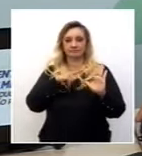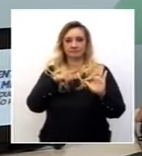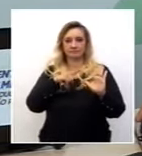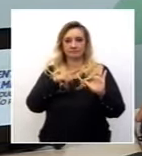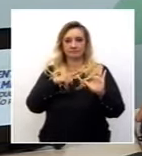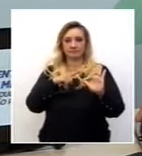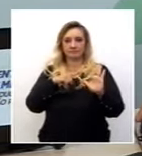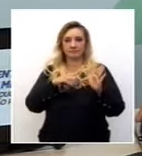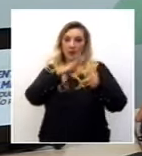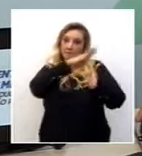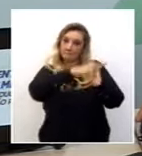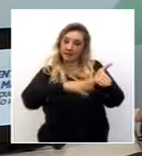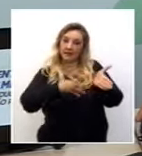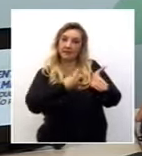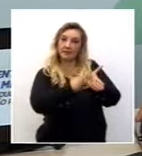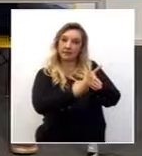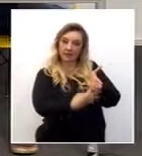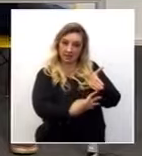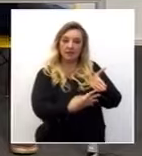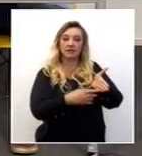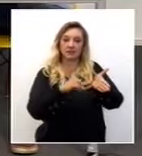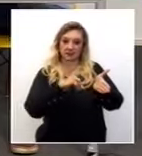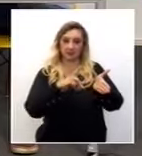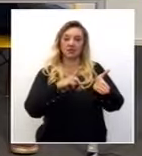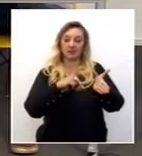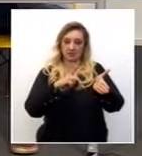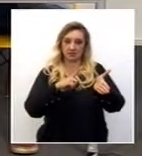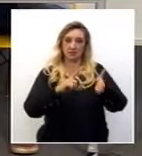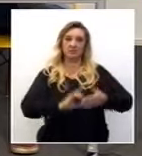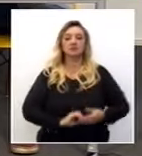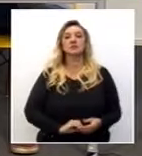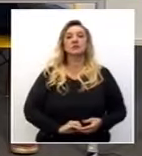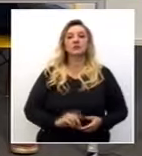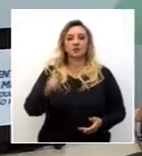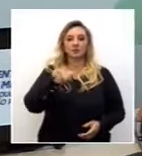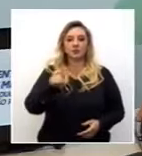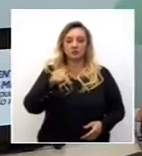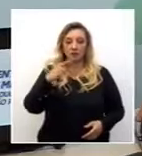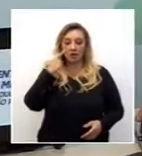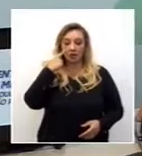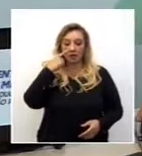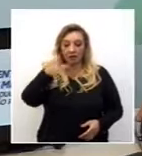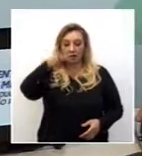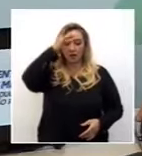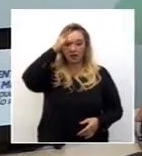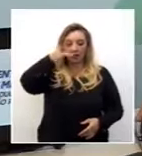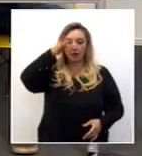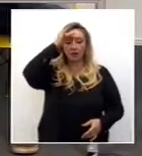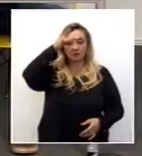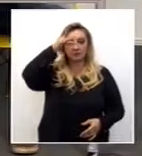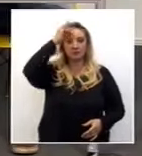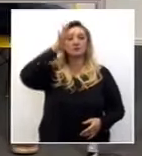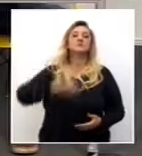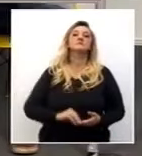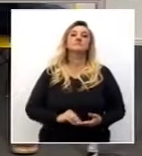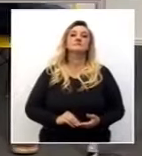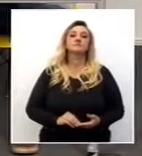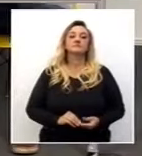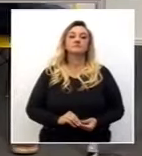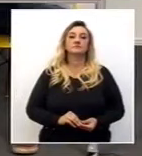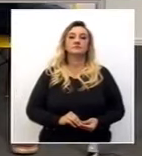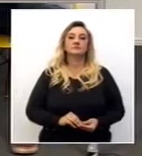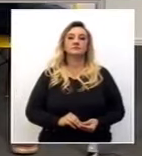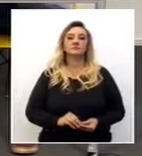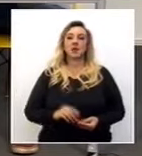em forma de planilha, né? É numa planilha de Excel, sim, as informações, sim. né? E o professor pode se orientar por ali, né? Isso, daí a gente desce até a barra